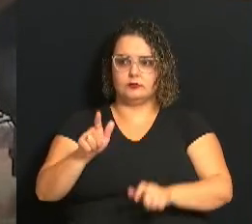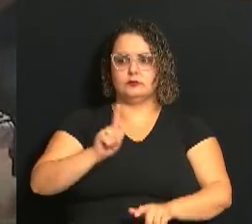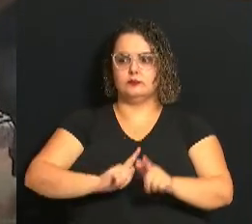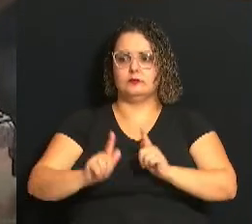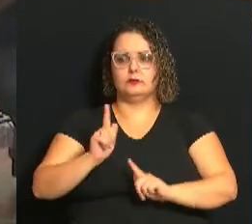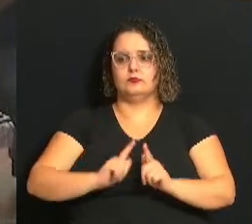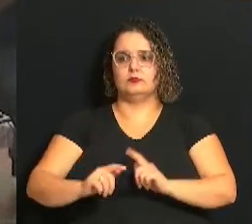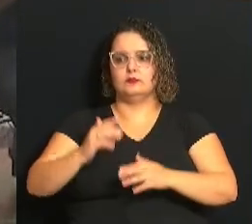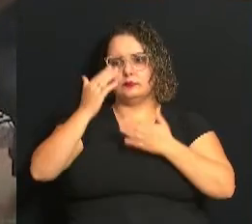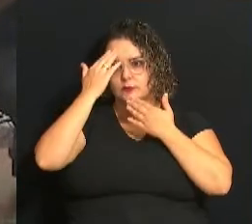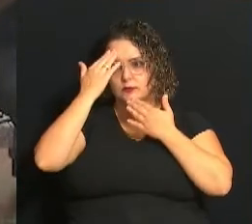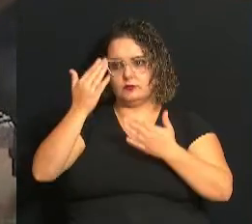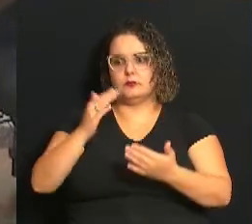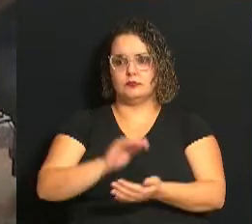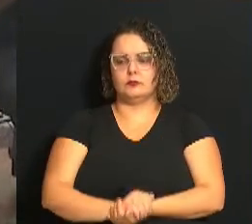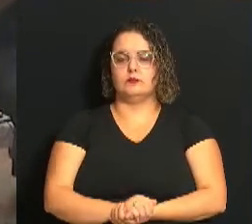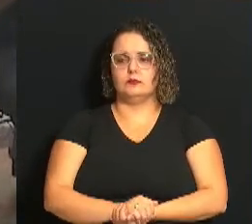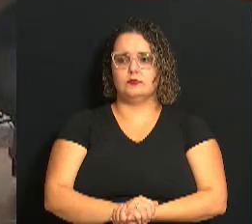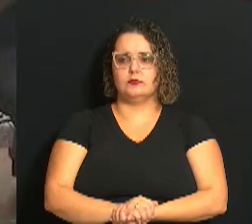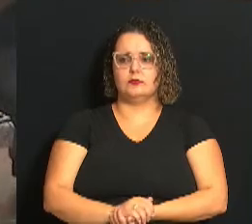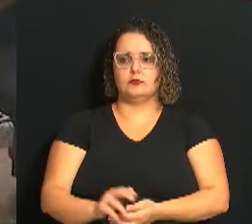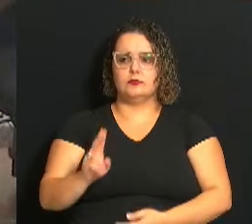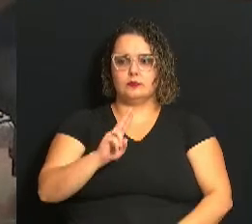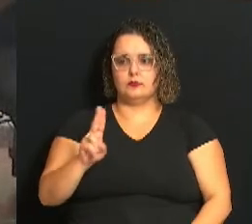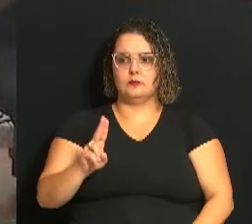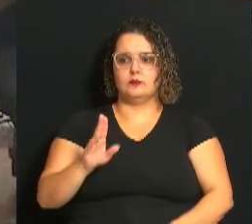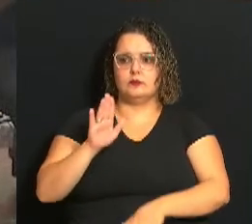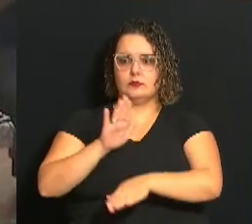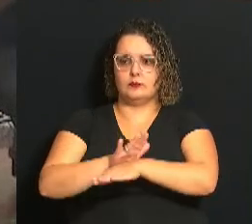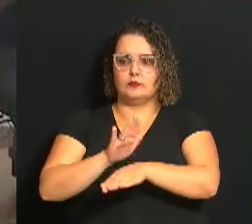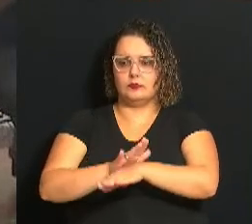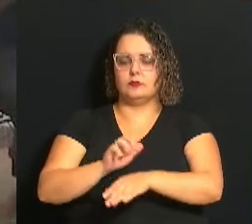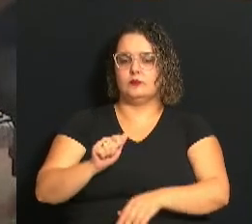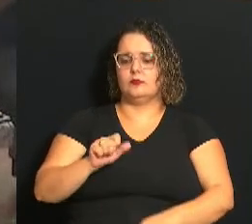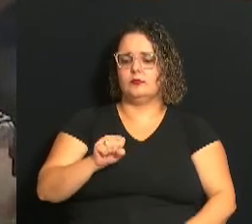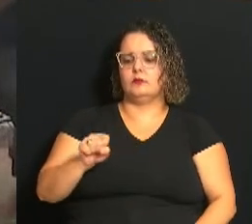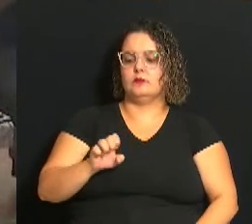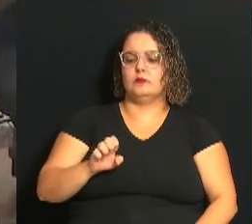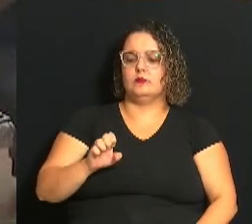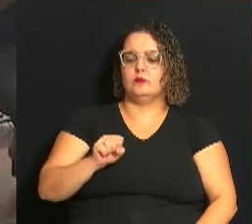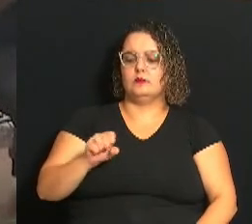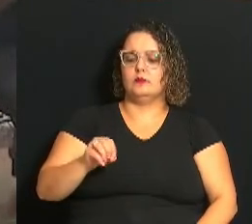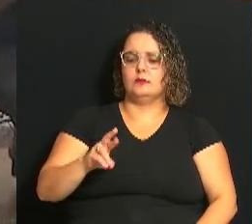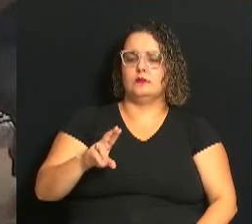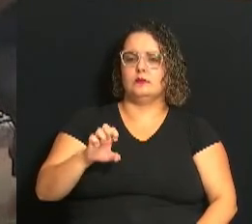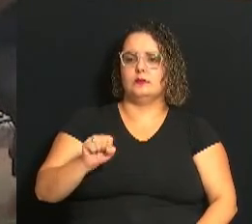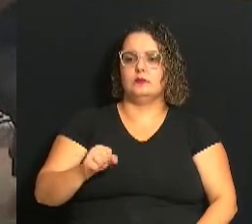Muito obrigado. Em nome dos meus assessores, de todos os funcionários públicos aqui,